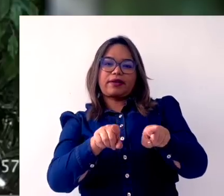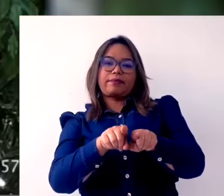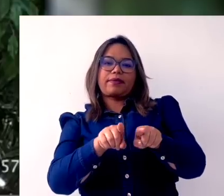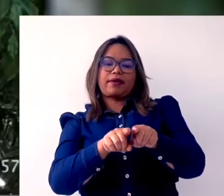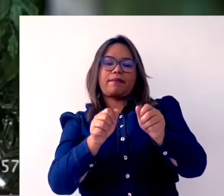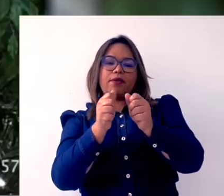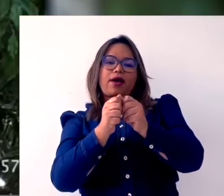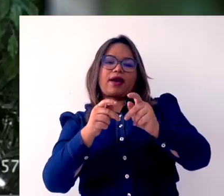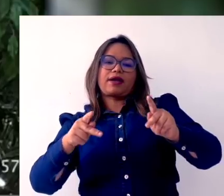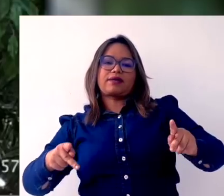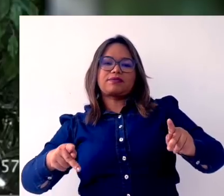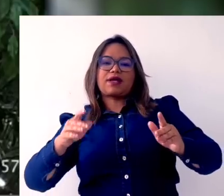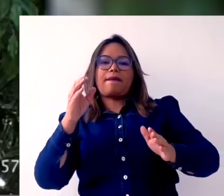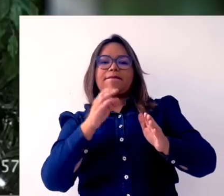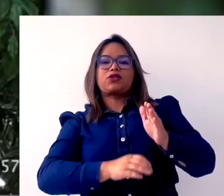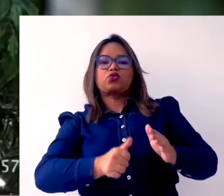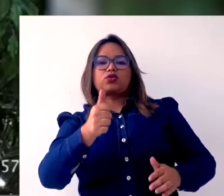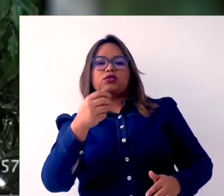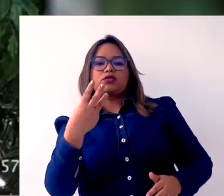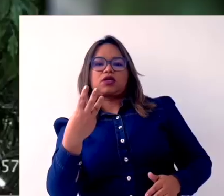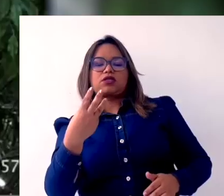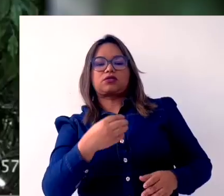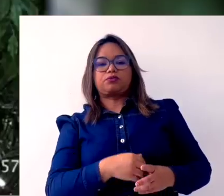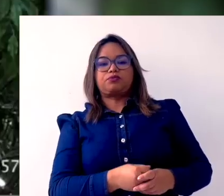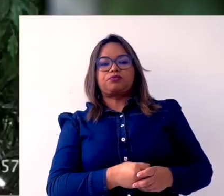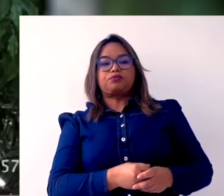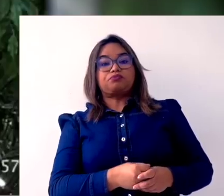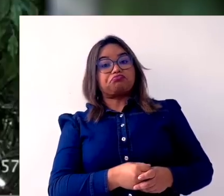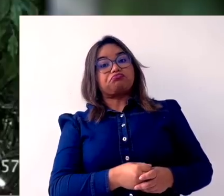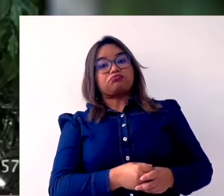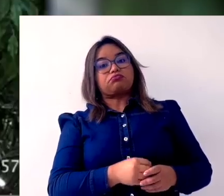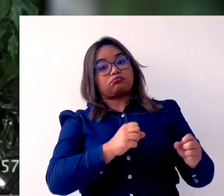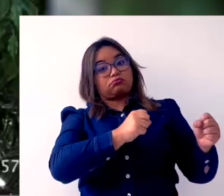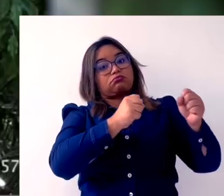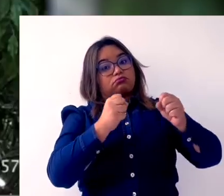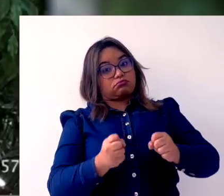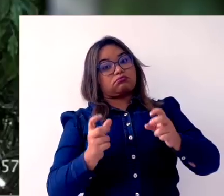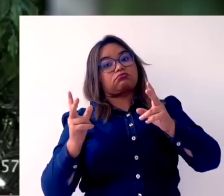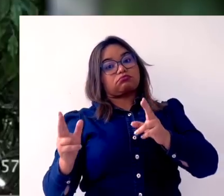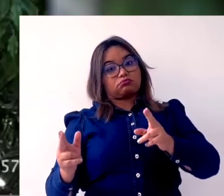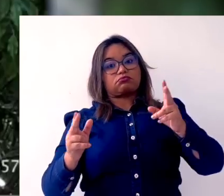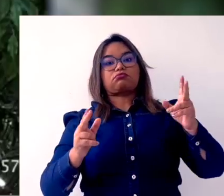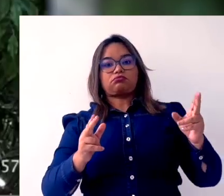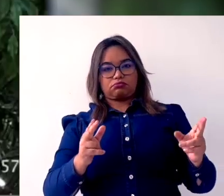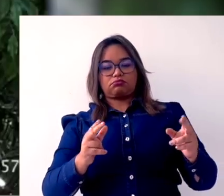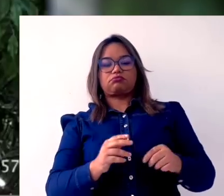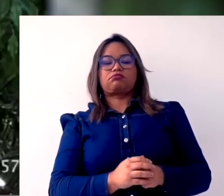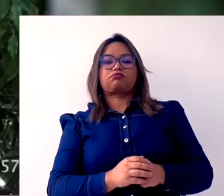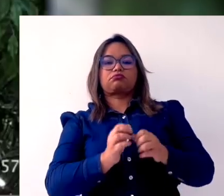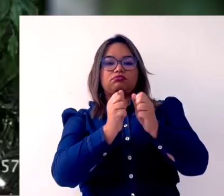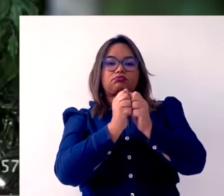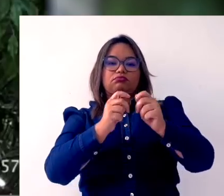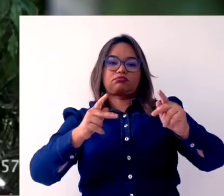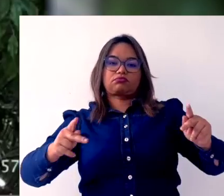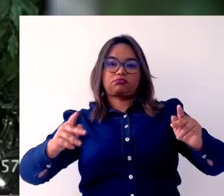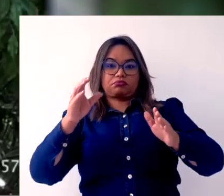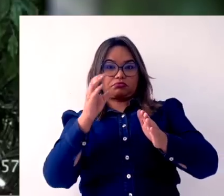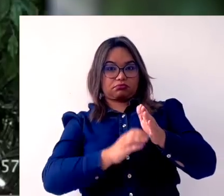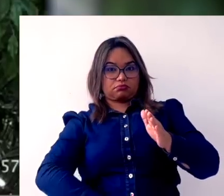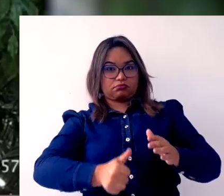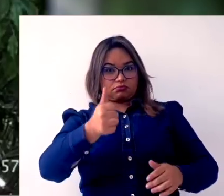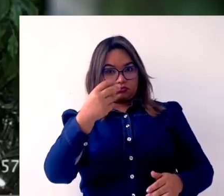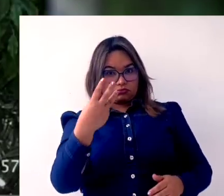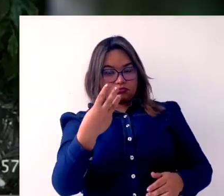Apocalipse capítulo 13. Então, o mesmo sistema será descrito num formato diferente em Apocalipse